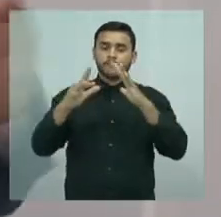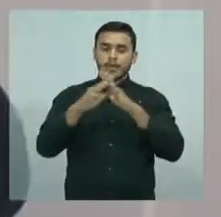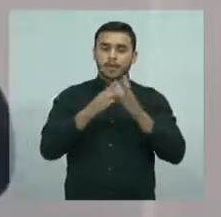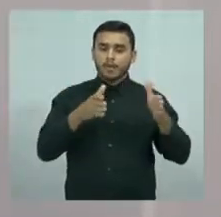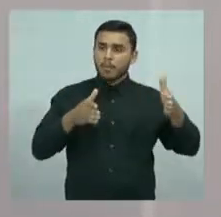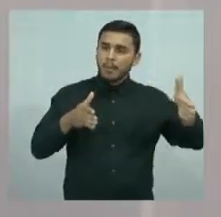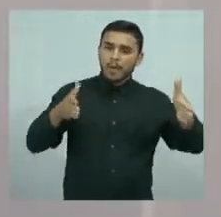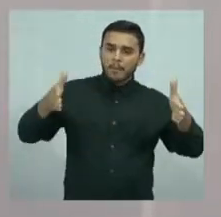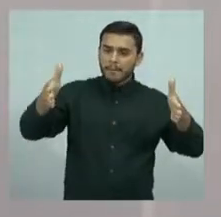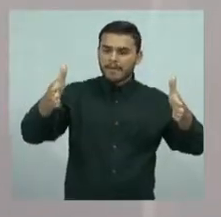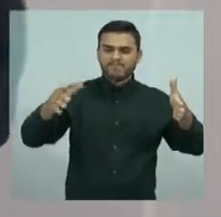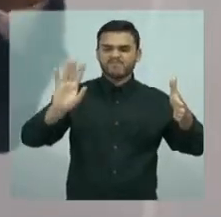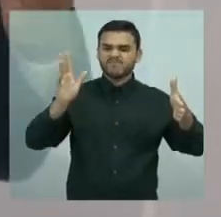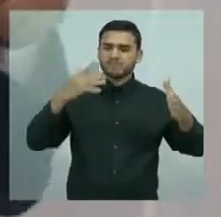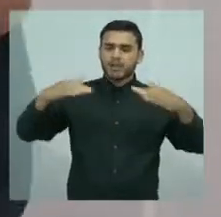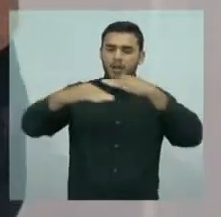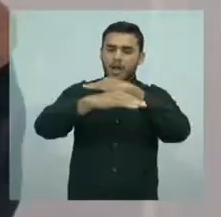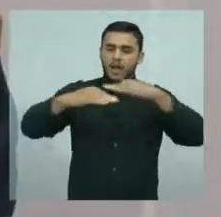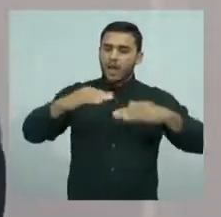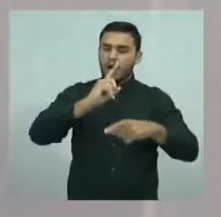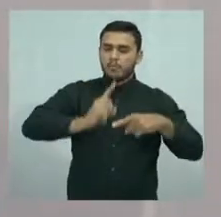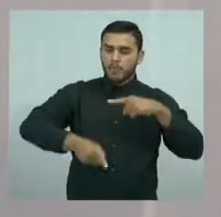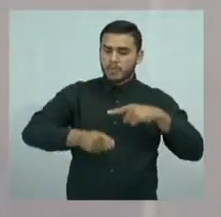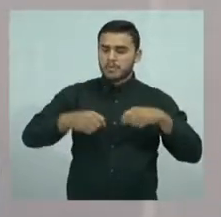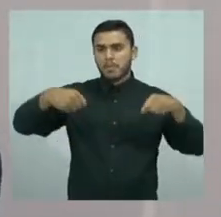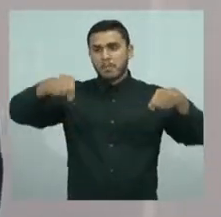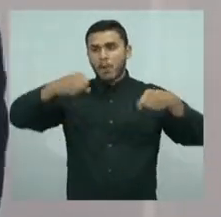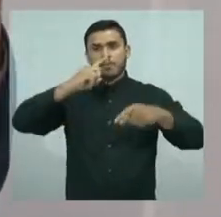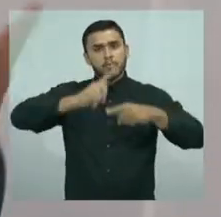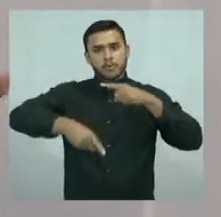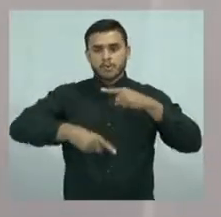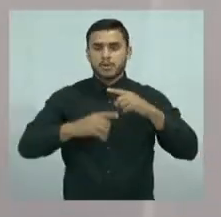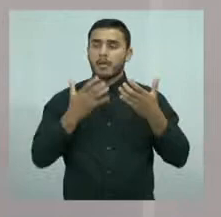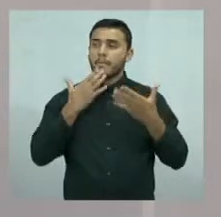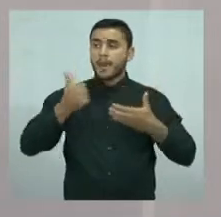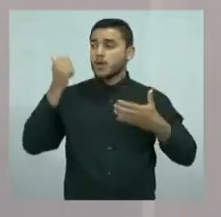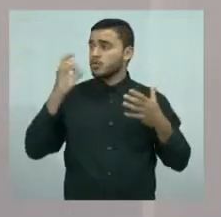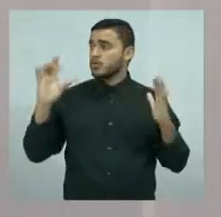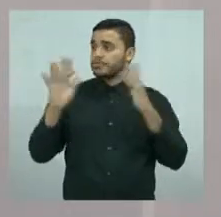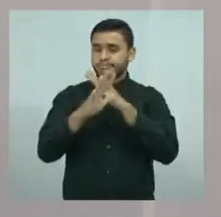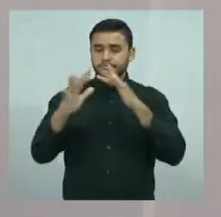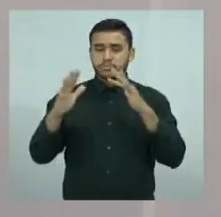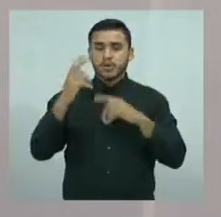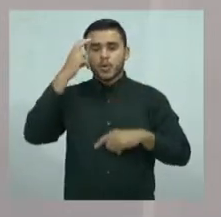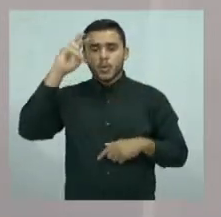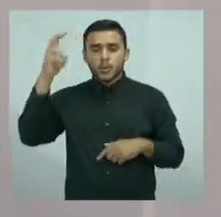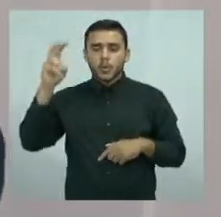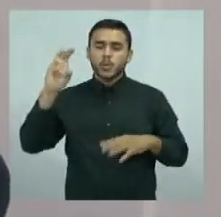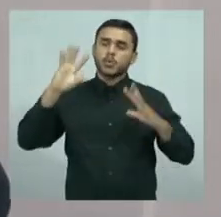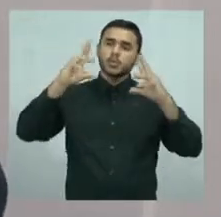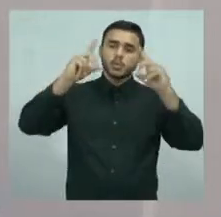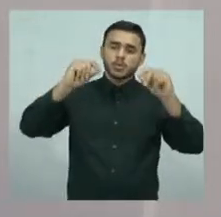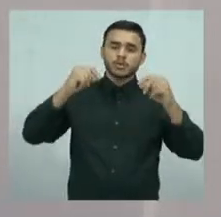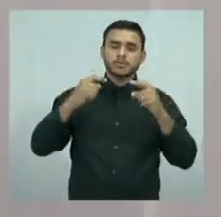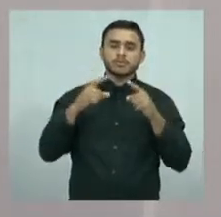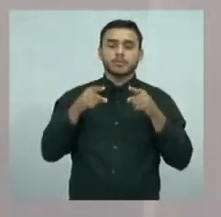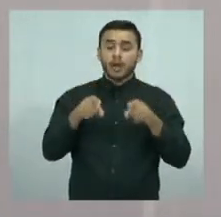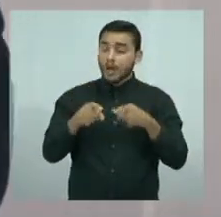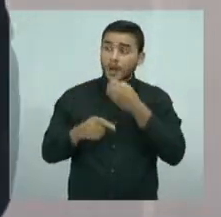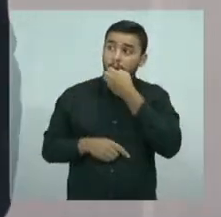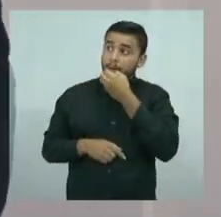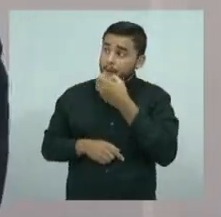corredor cultural. A AMC, agora, por conta do Maio Amarelo, está fazendo as intervenções no